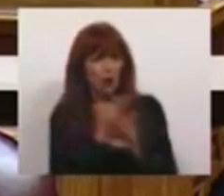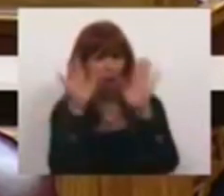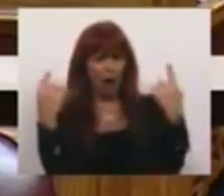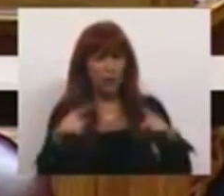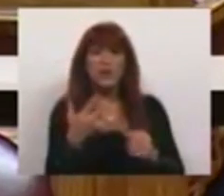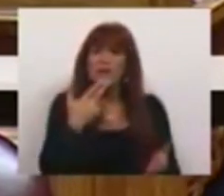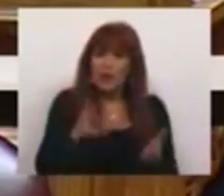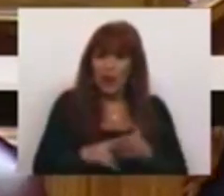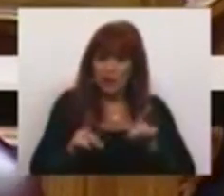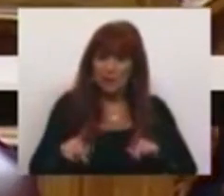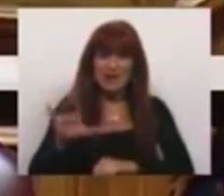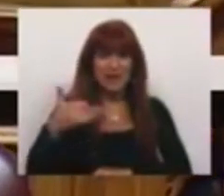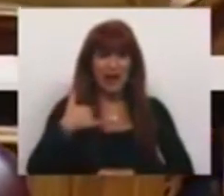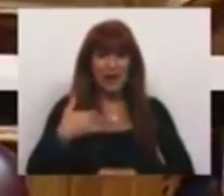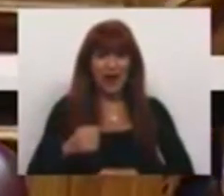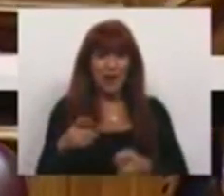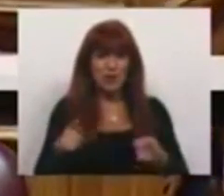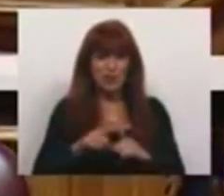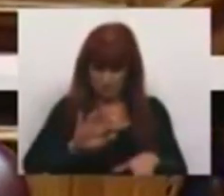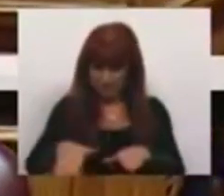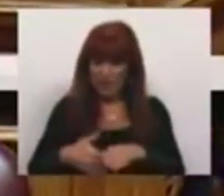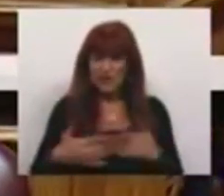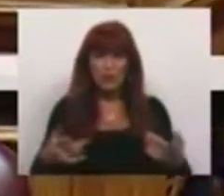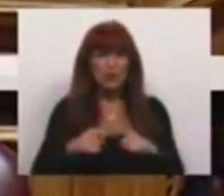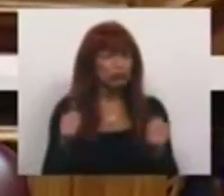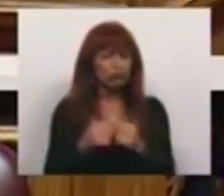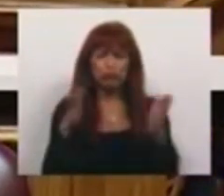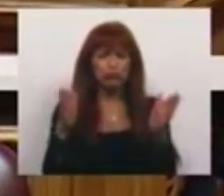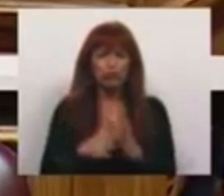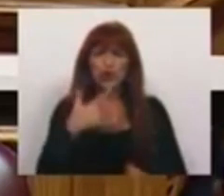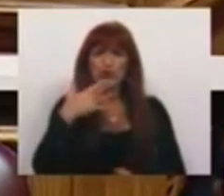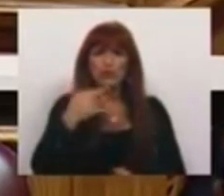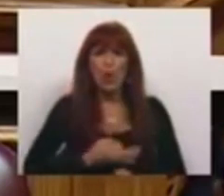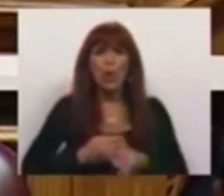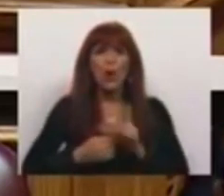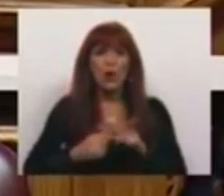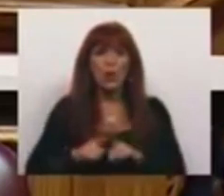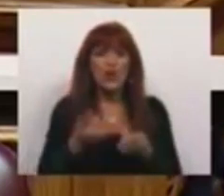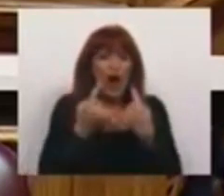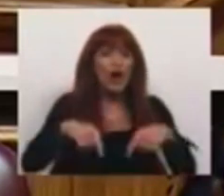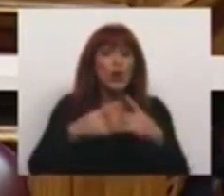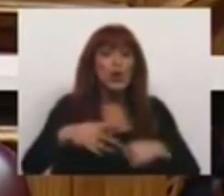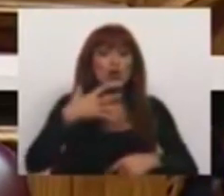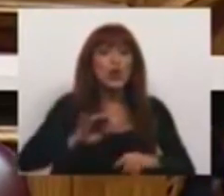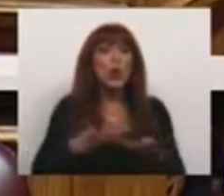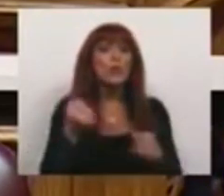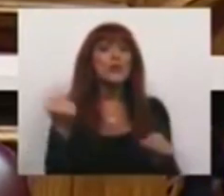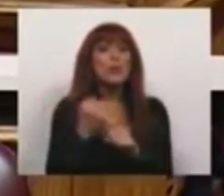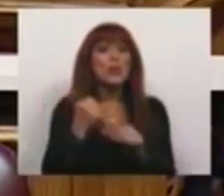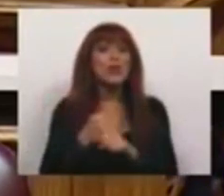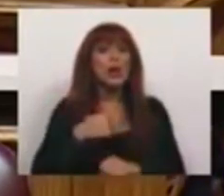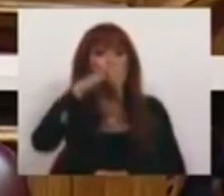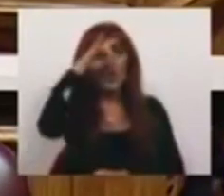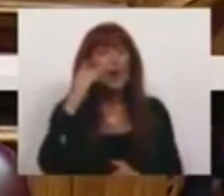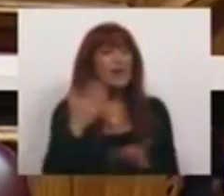também é verdade que o CDS participou em todas as reuniões do grupo de trabalho, que eu me